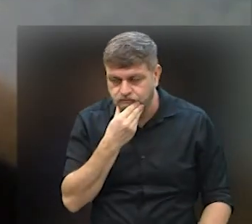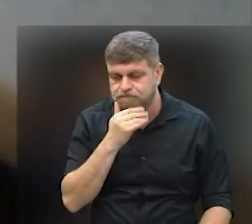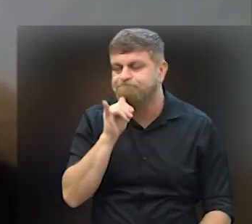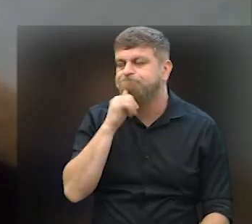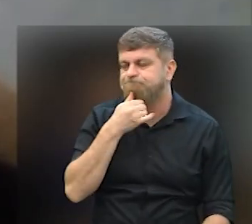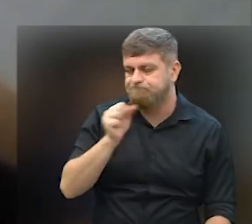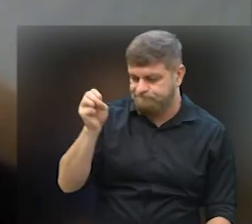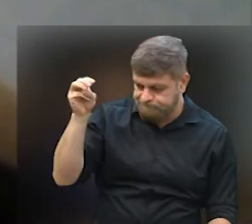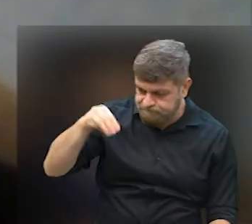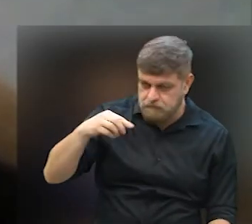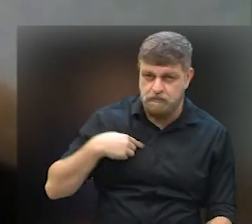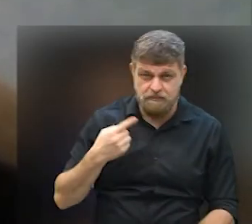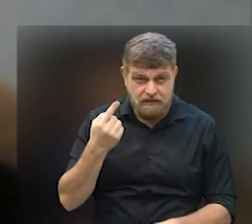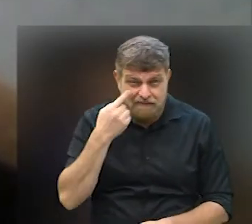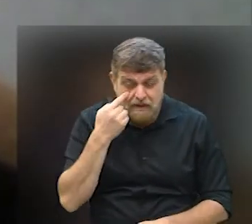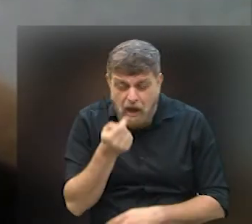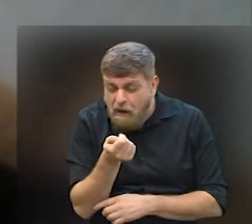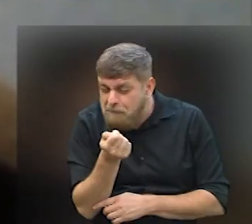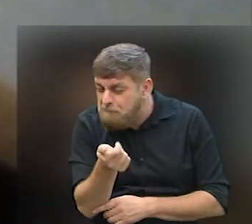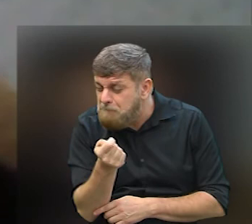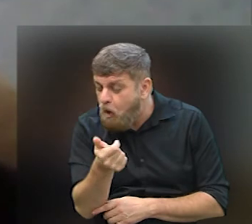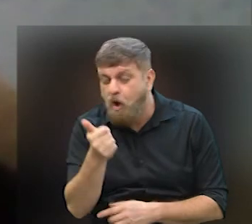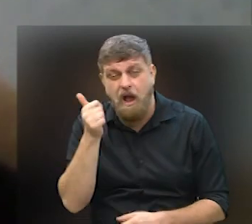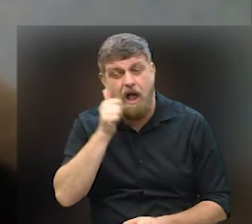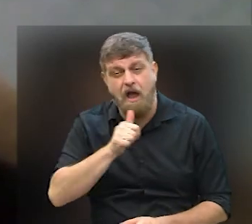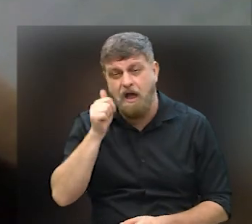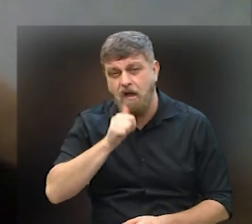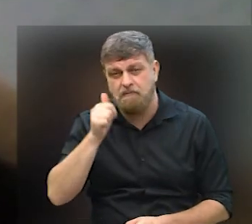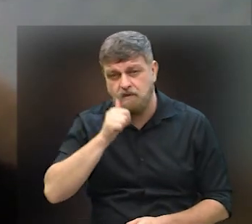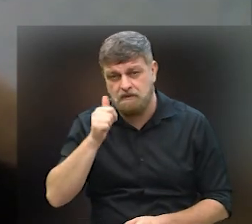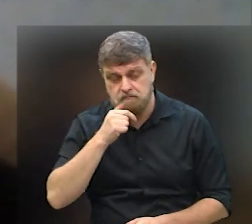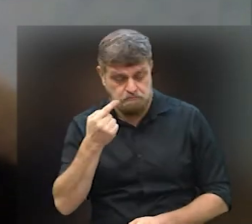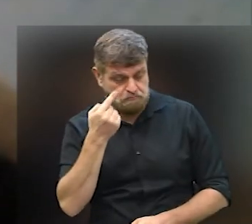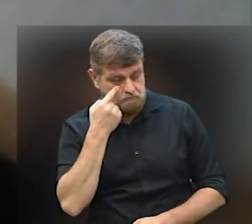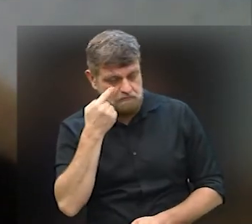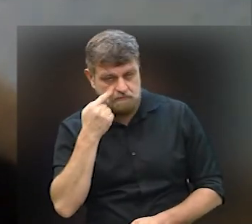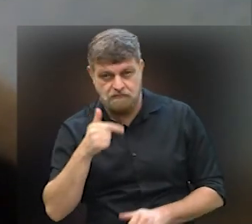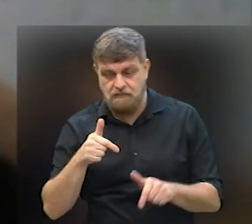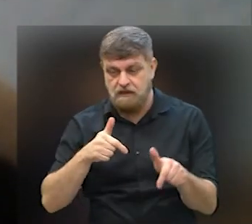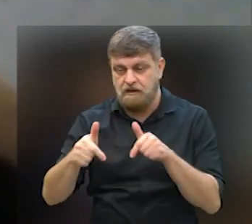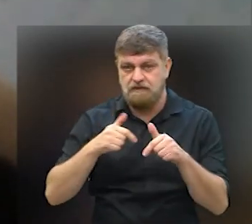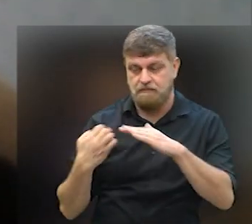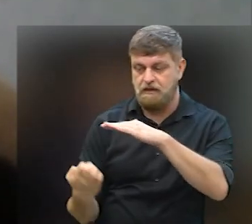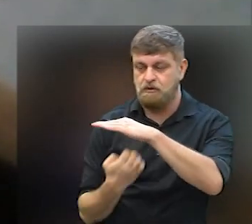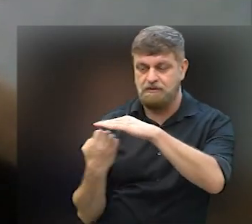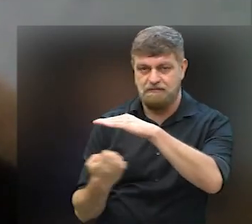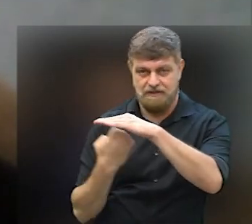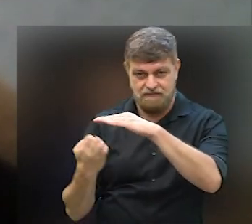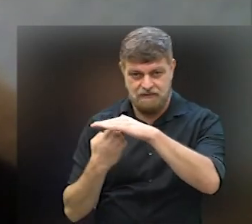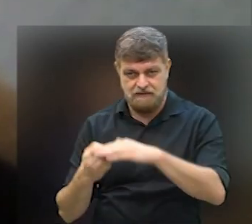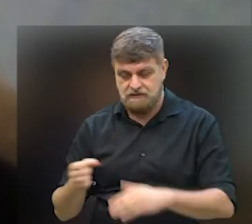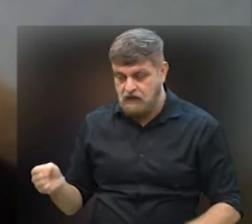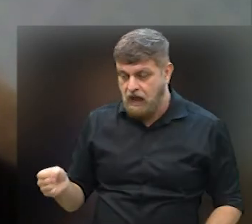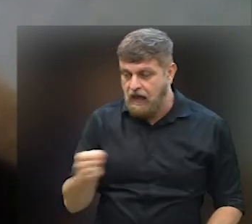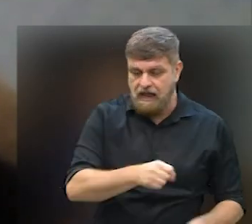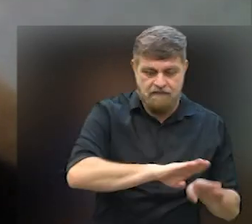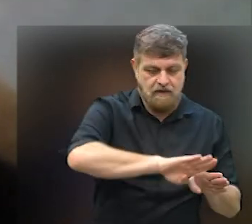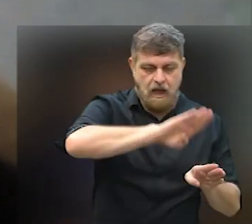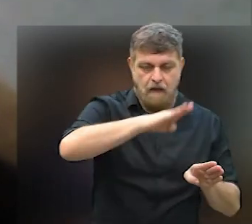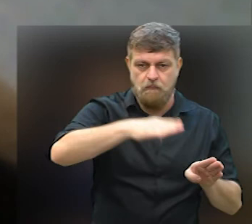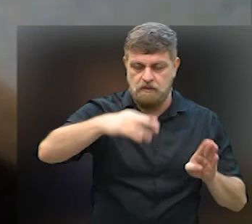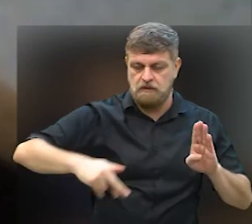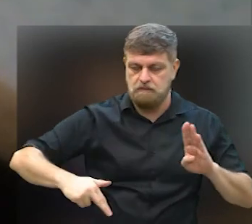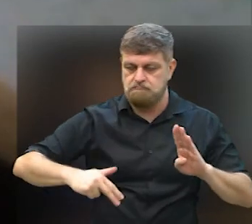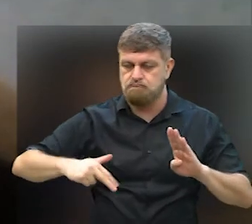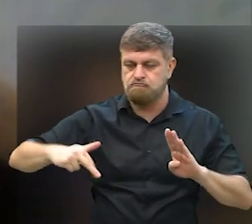Infelizmente, sim. Na montanha a gente vê pouquíssimas mulheres. Eu trabalho numa empresa, né, que leva pessoas às montanhas,